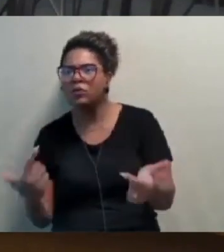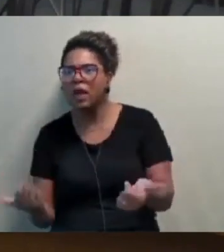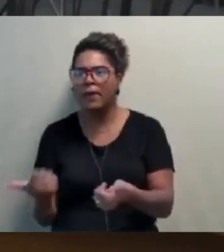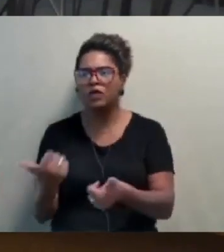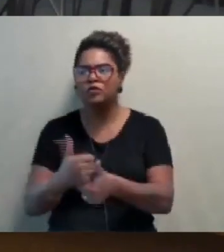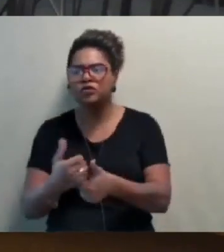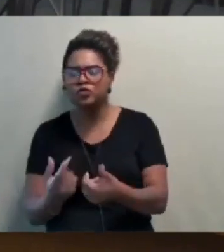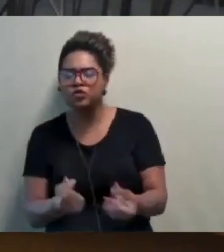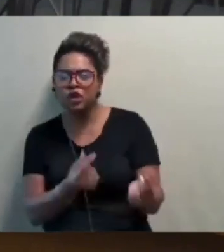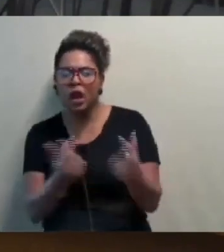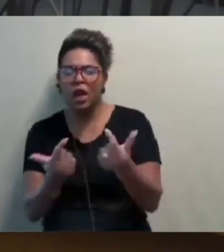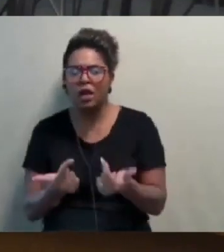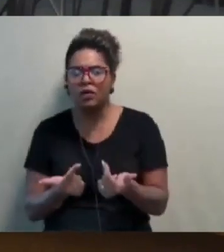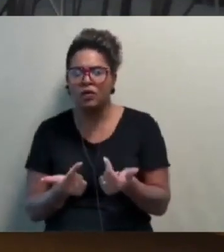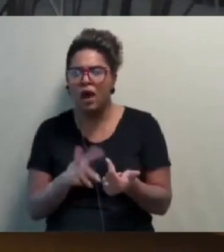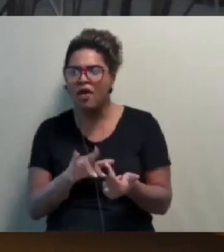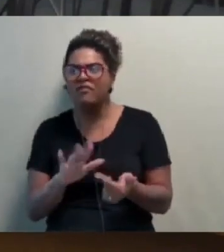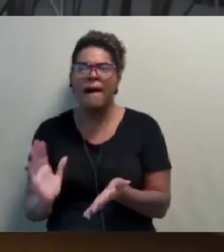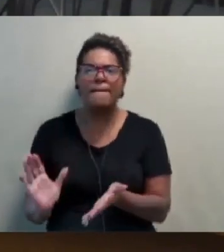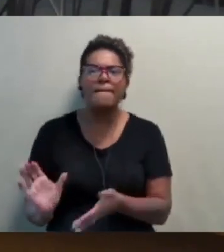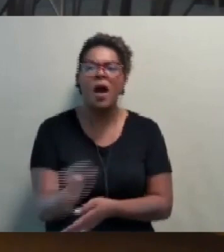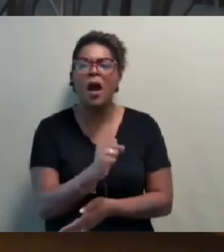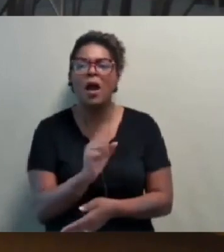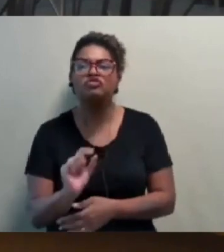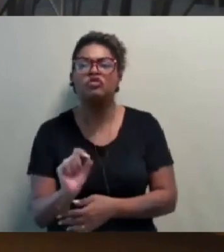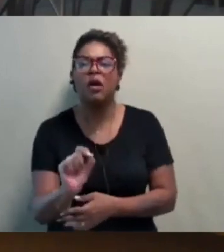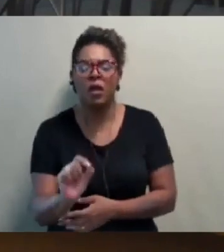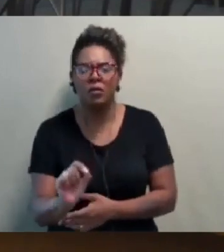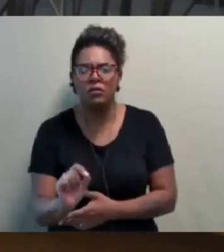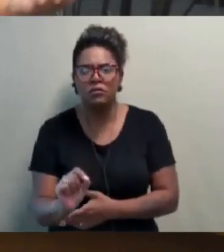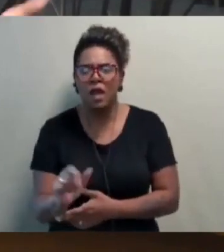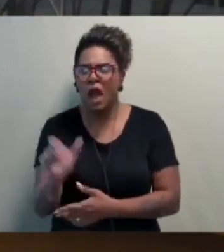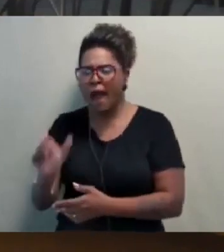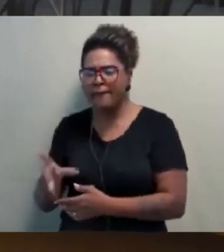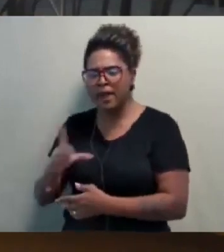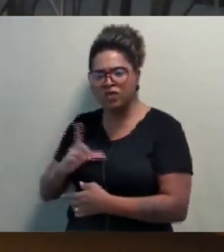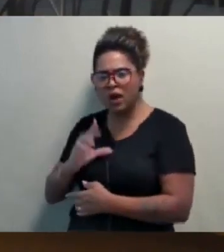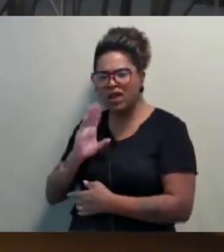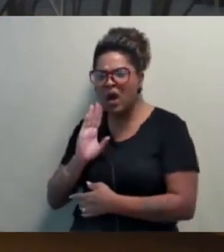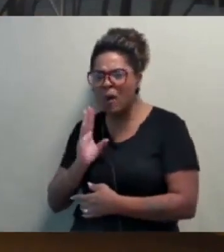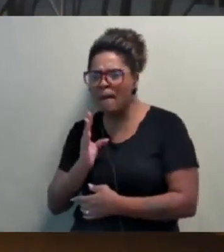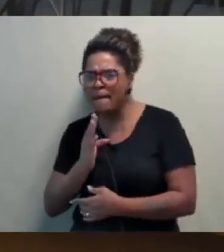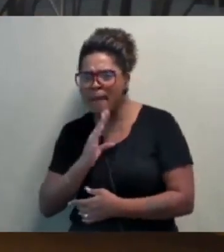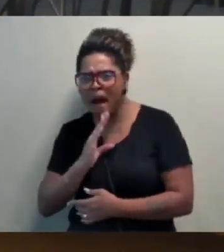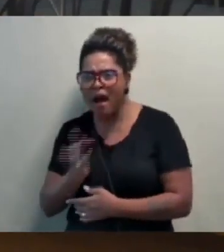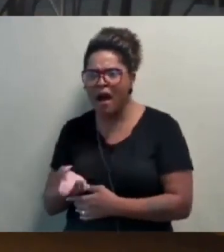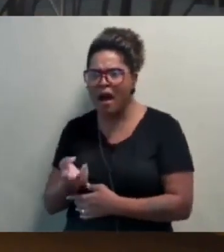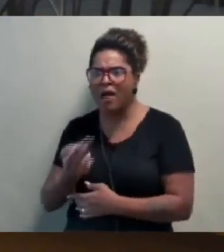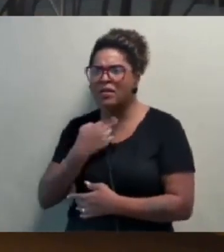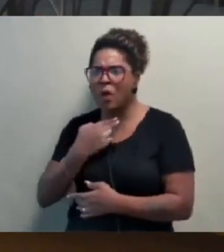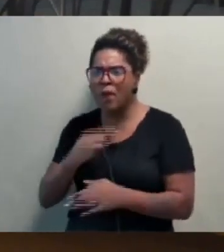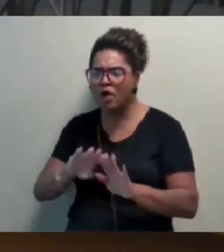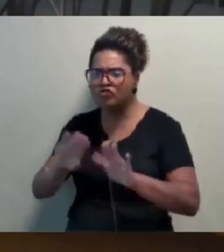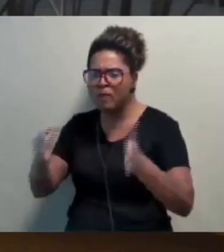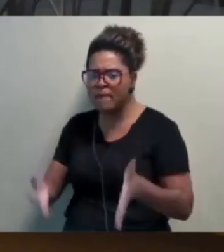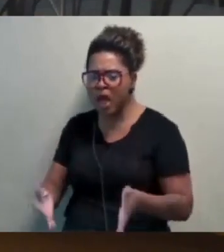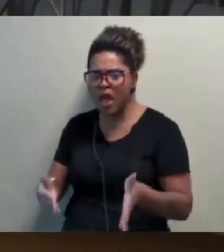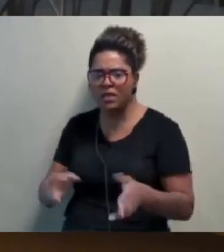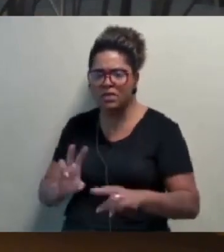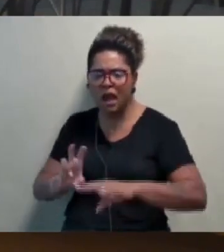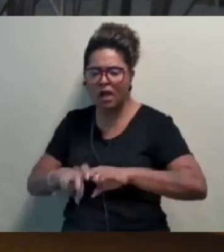que tem um boteco ali, que não pode botar uma mesa, uma cadeira? Do clube que fica aberto, gerando